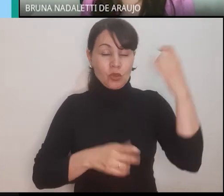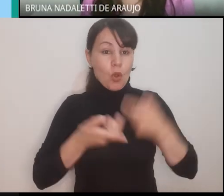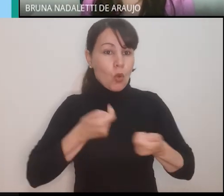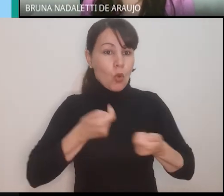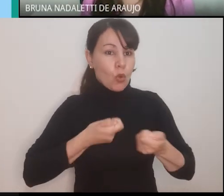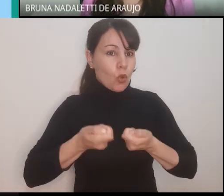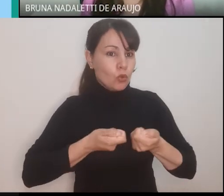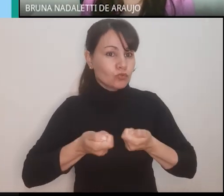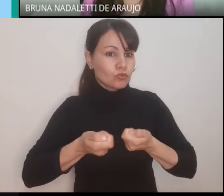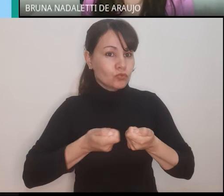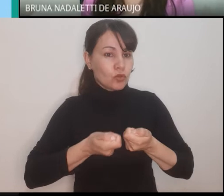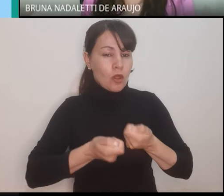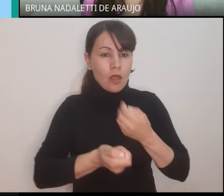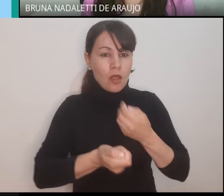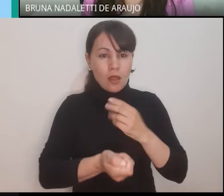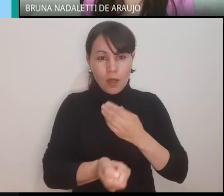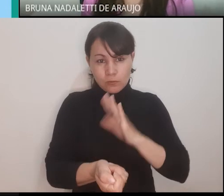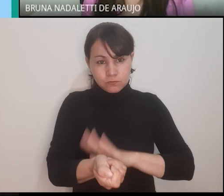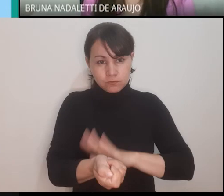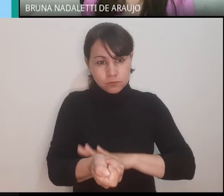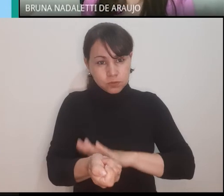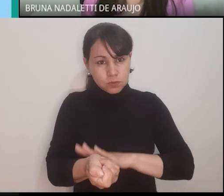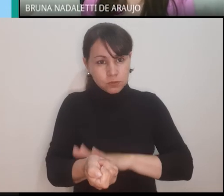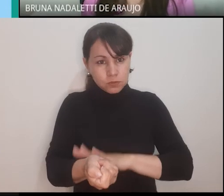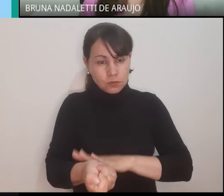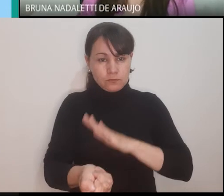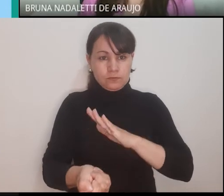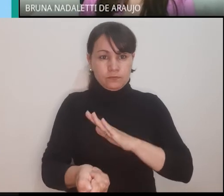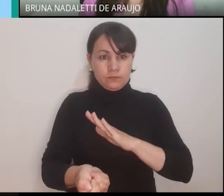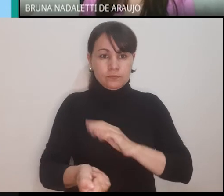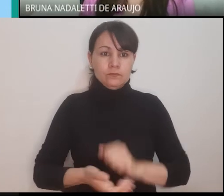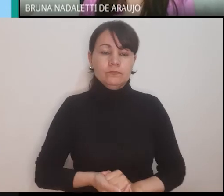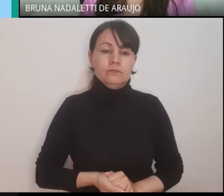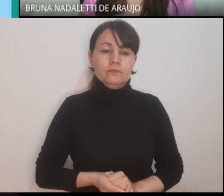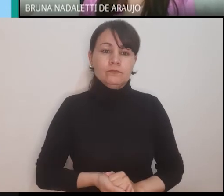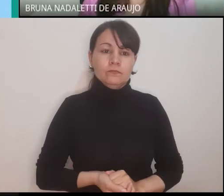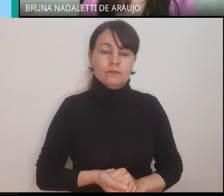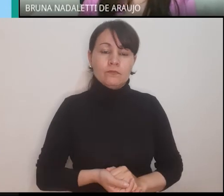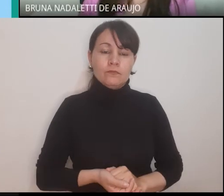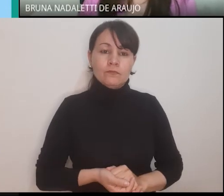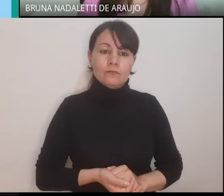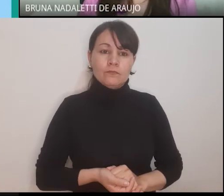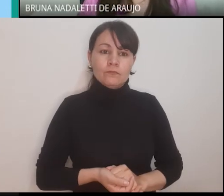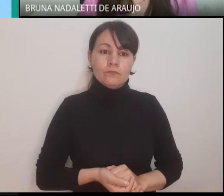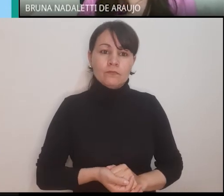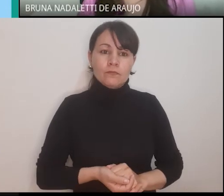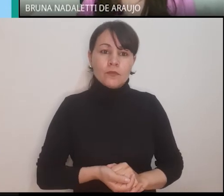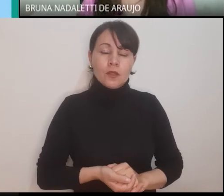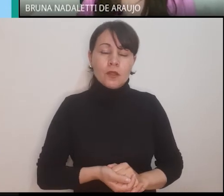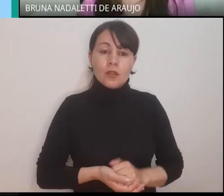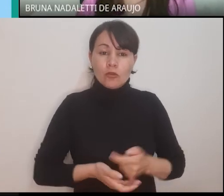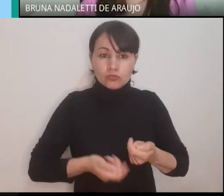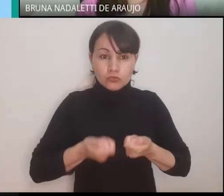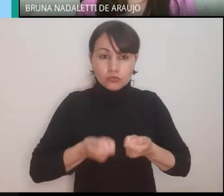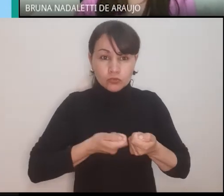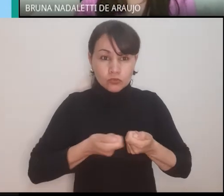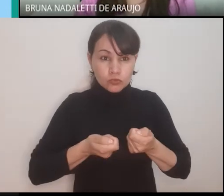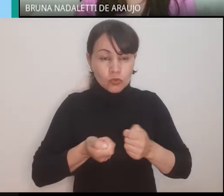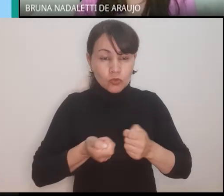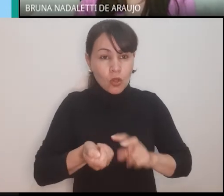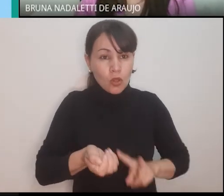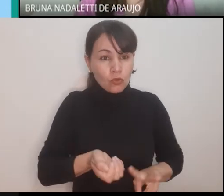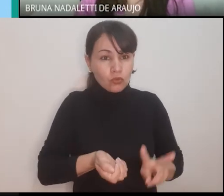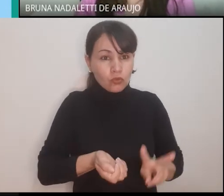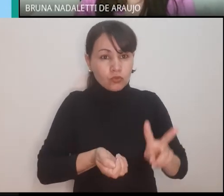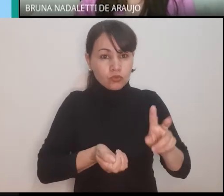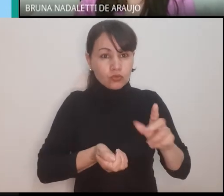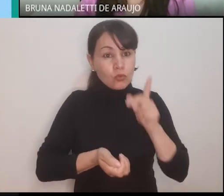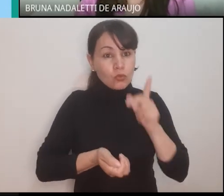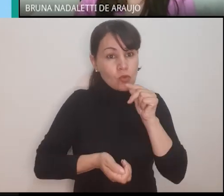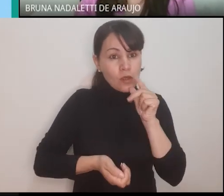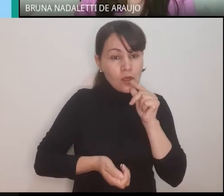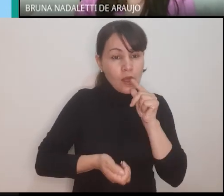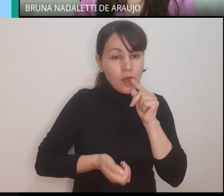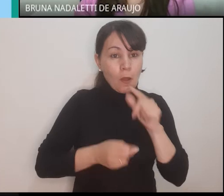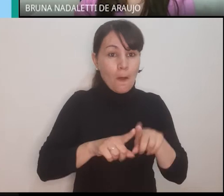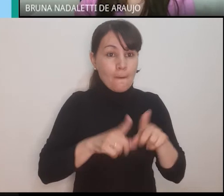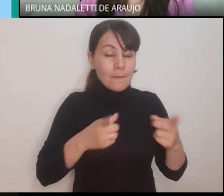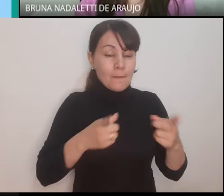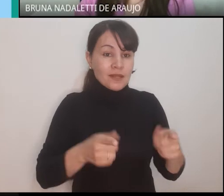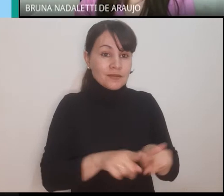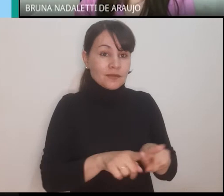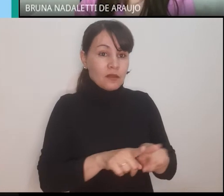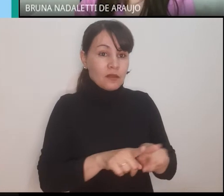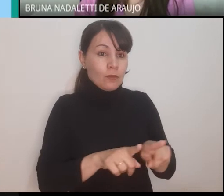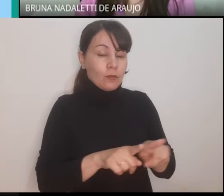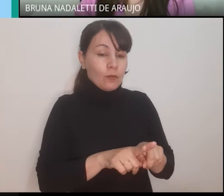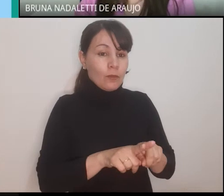da pressão arterial sistêmica, através, então, do controle do volume de líquido, mas também